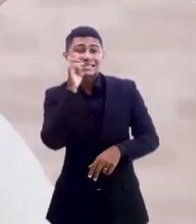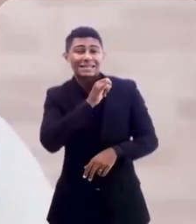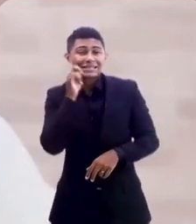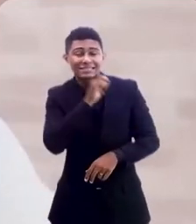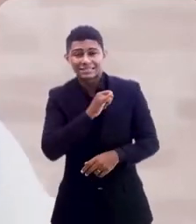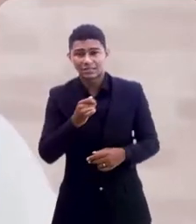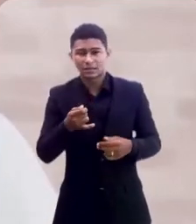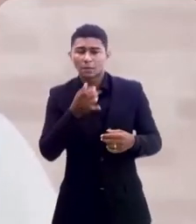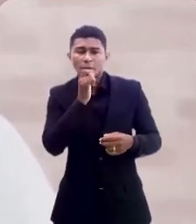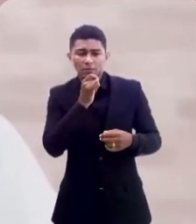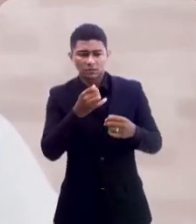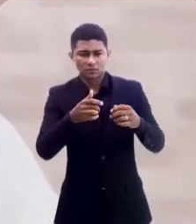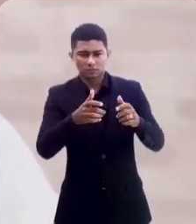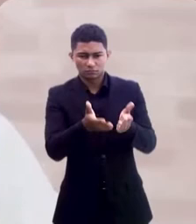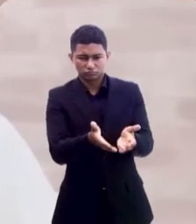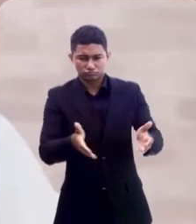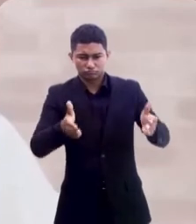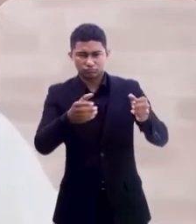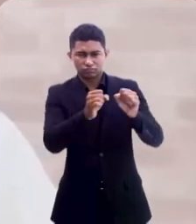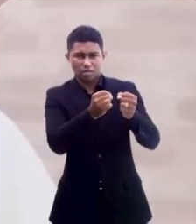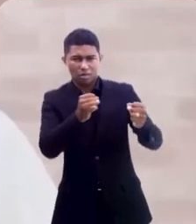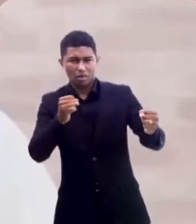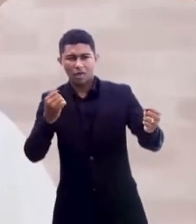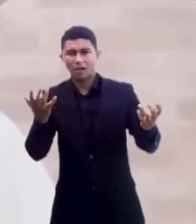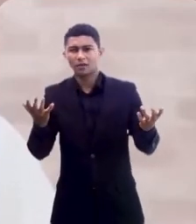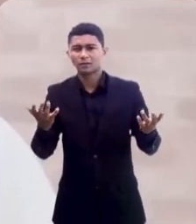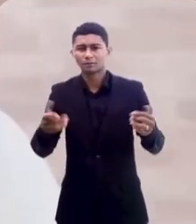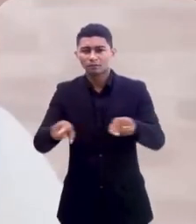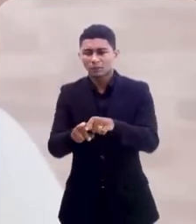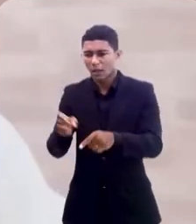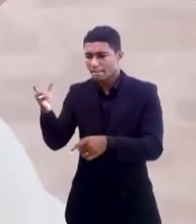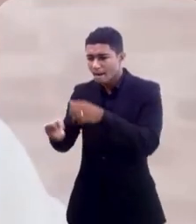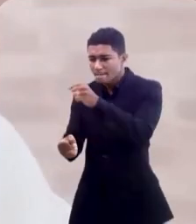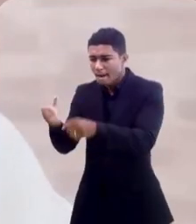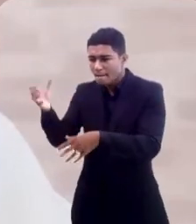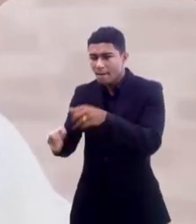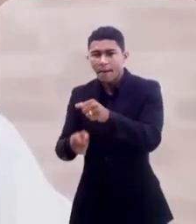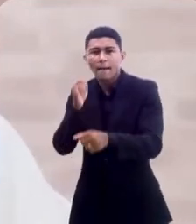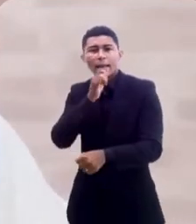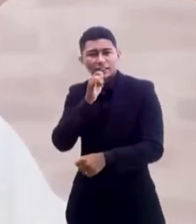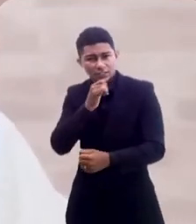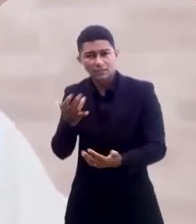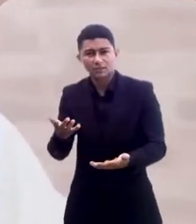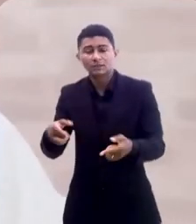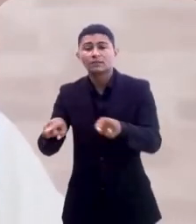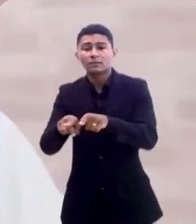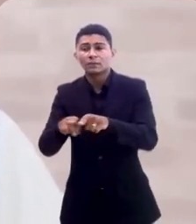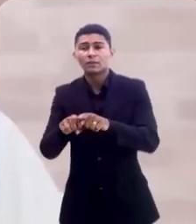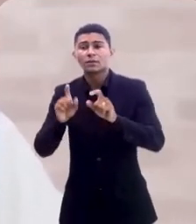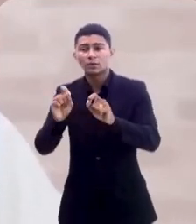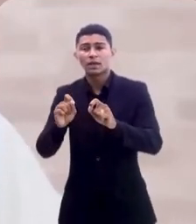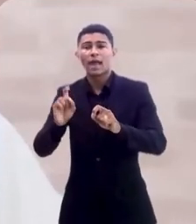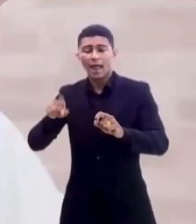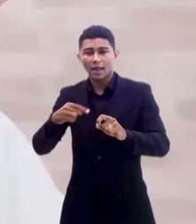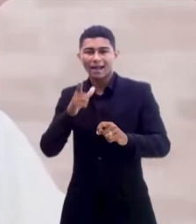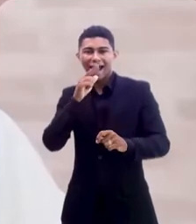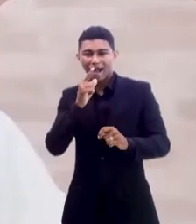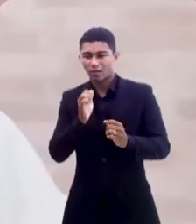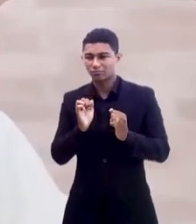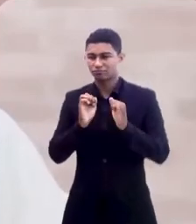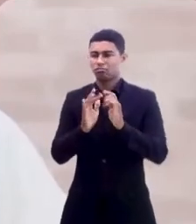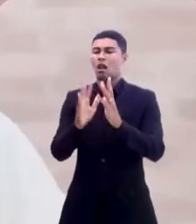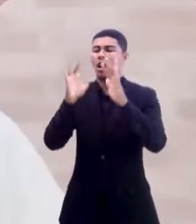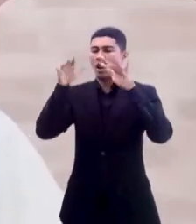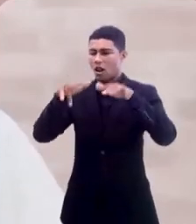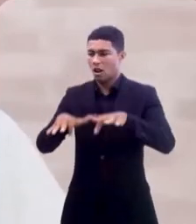tanques de expansão, ordenha mecânica, né? E a própria irrigação, que é também comum na produção do